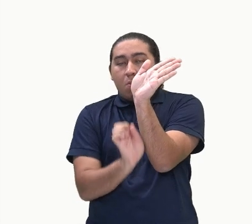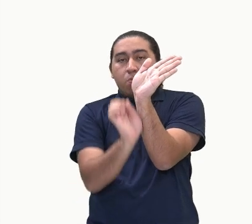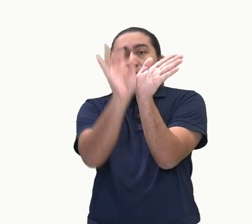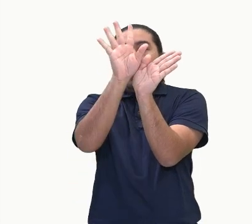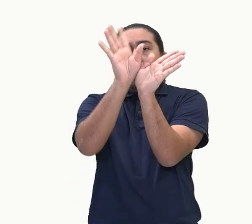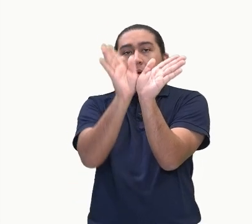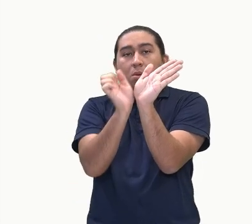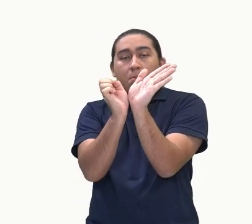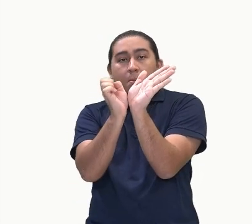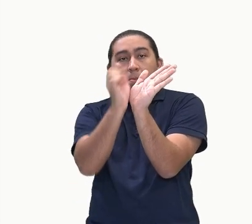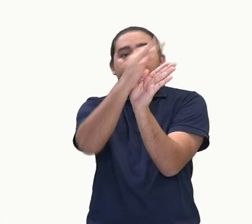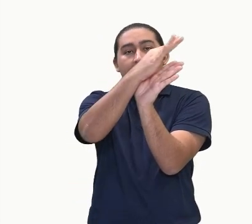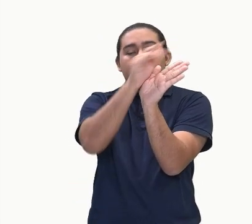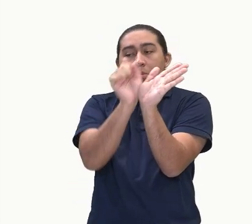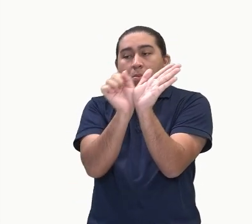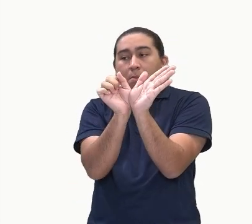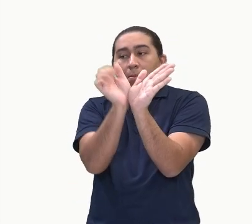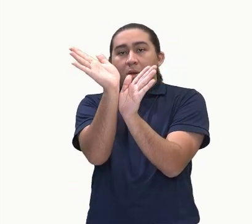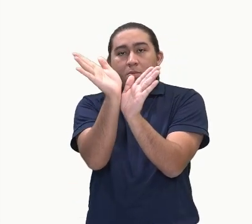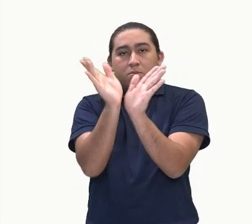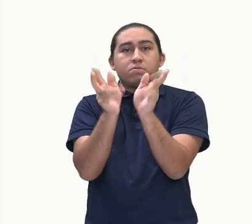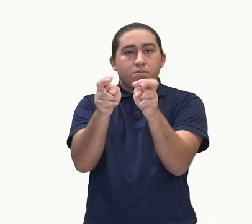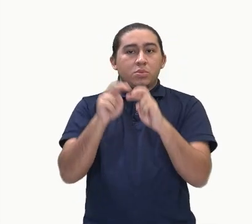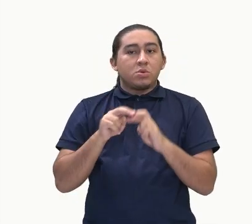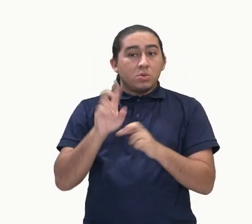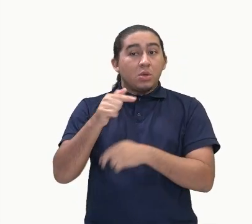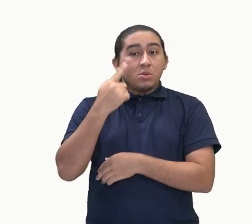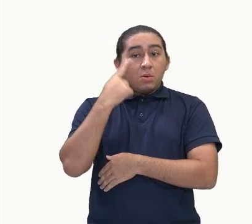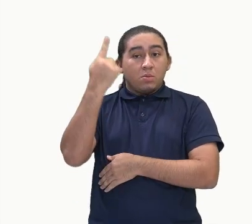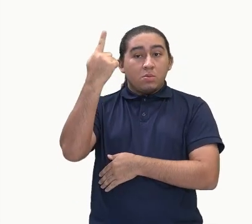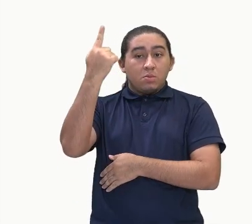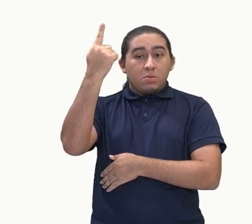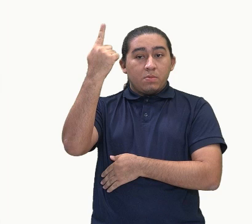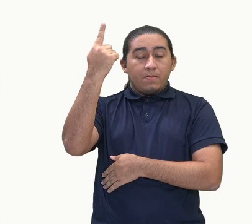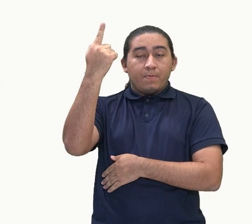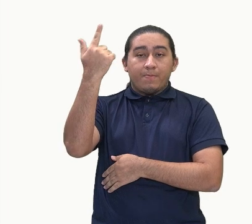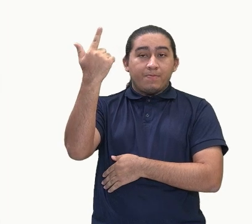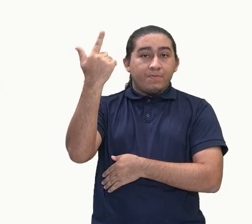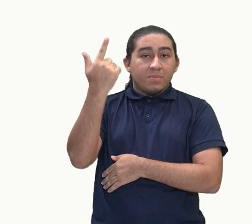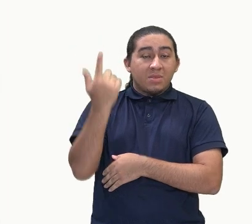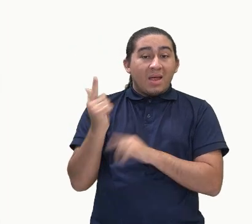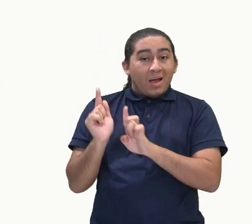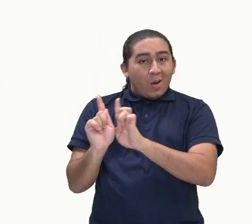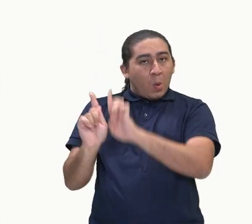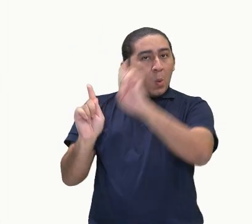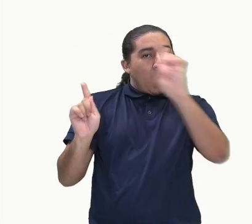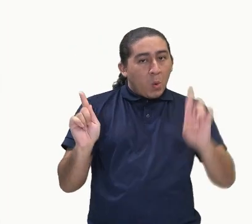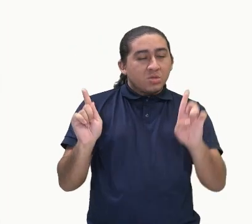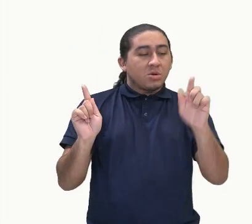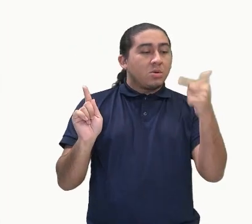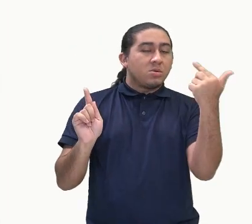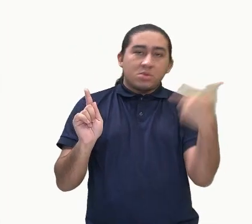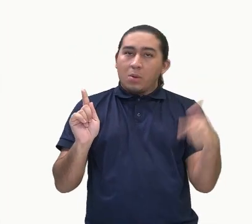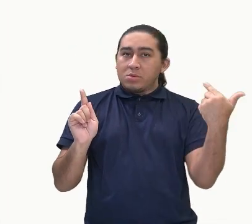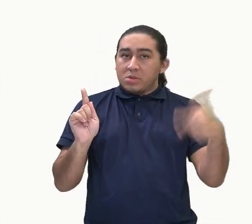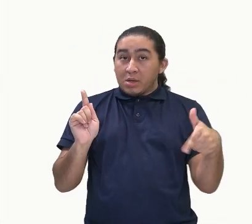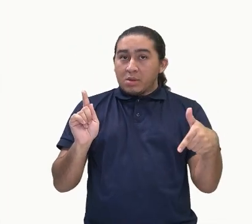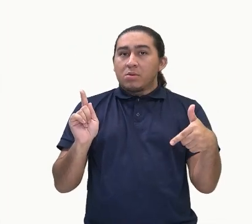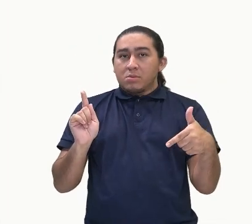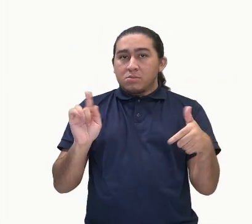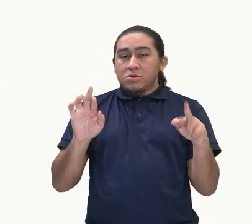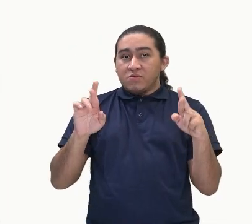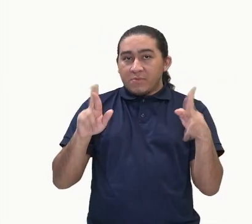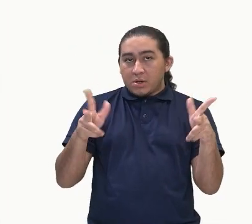aí dessa secreção, tá bom? No caso da endócrina, não tem essa estrutura para fazer esse lançamento. Ela vai lançar